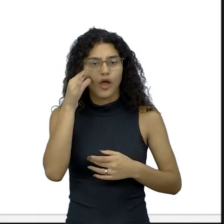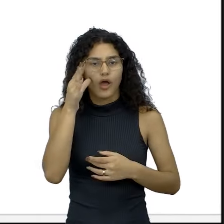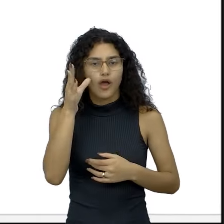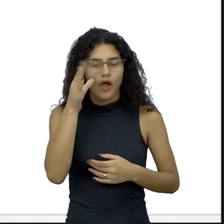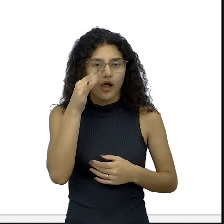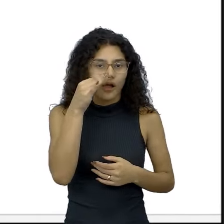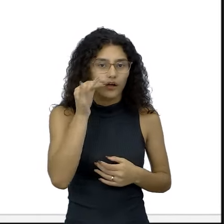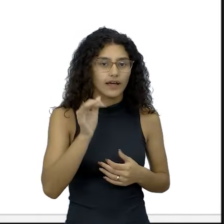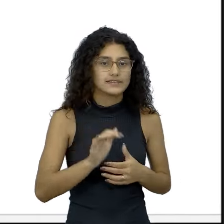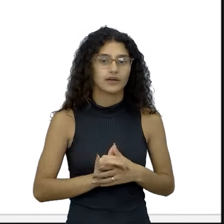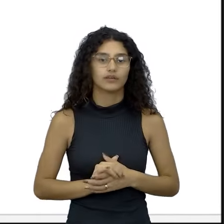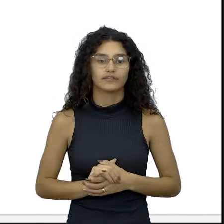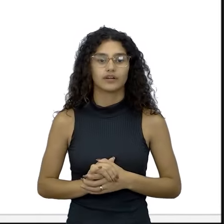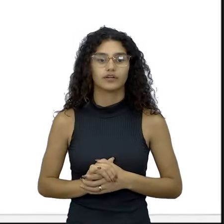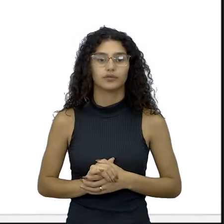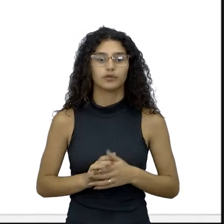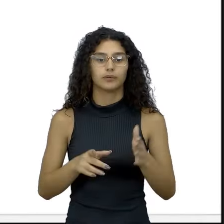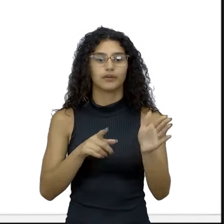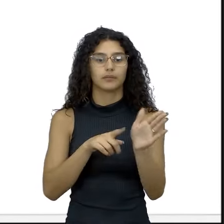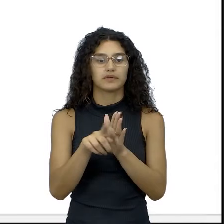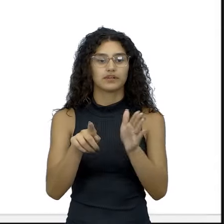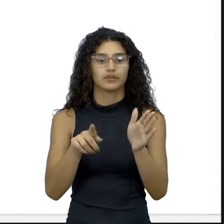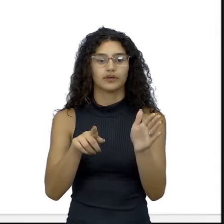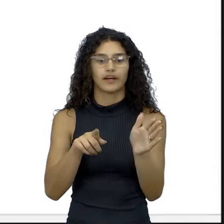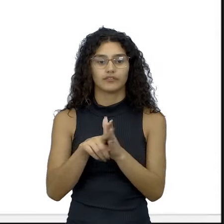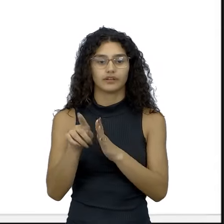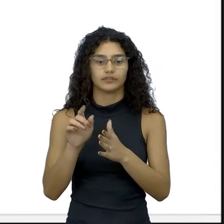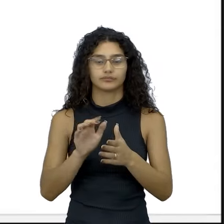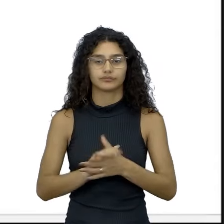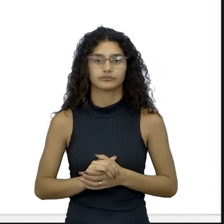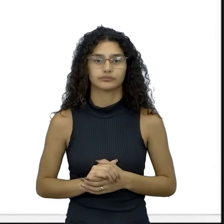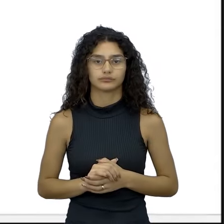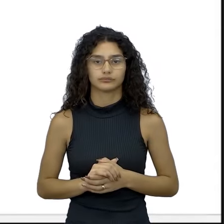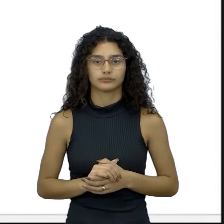relações, como temos aqui também, olha só,